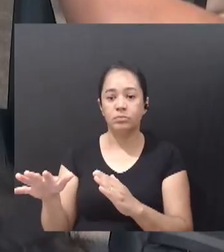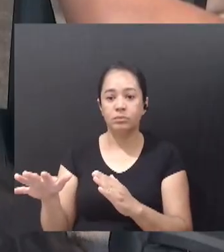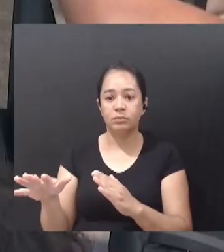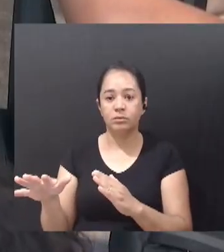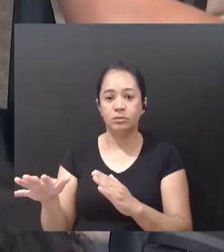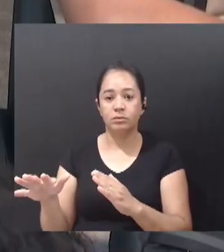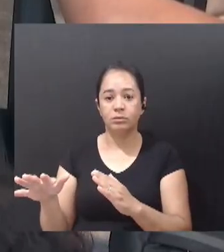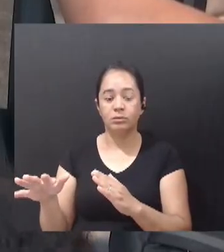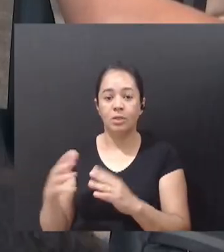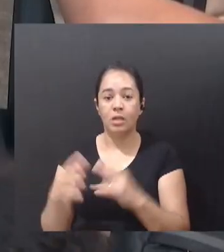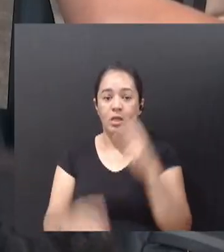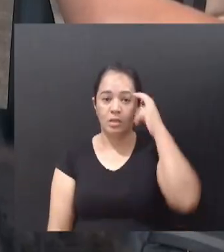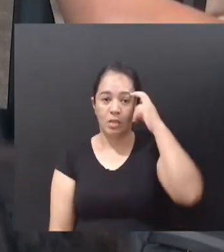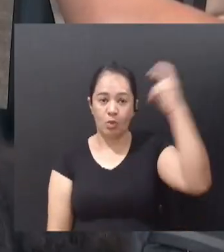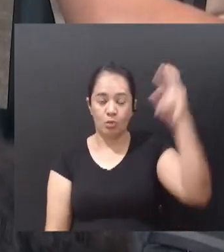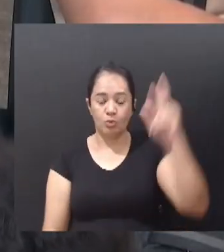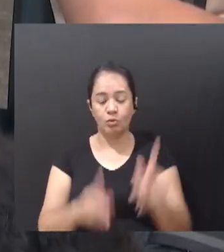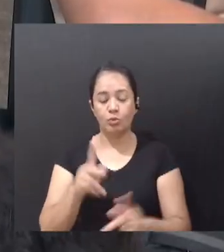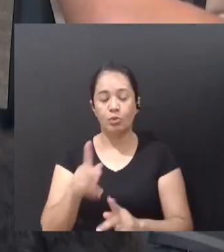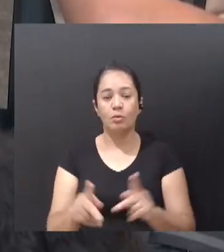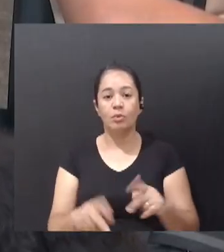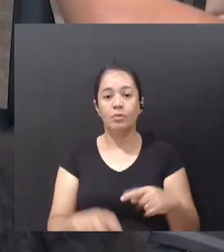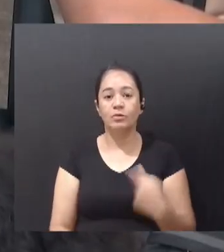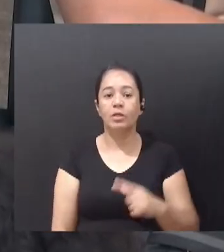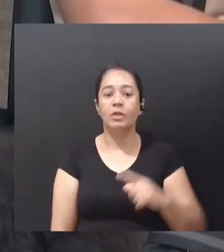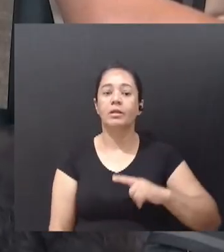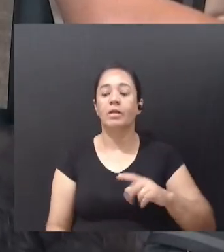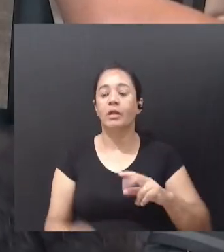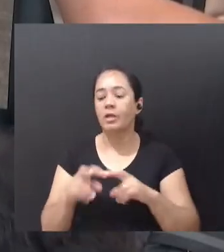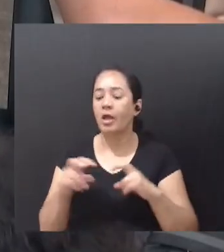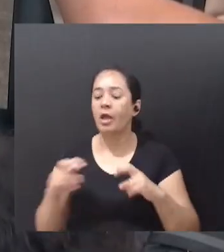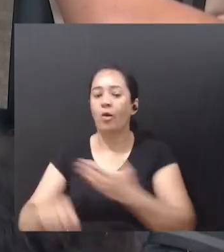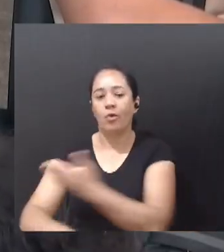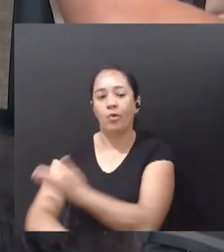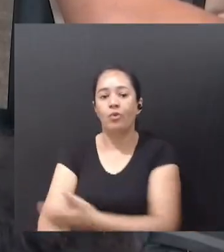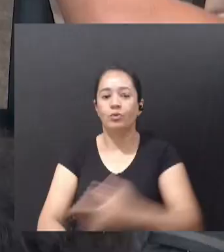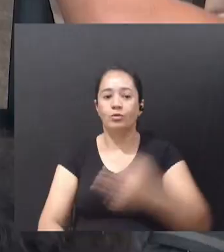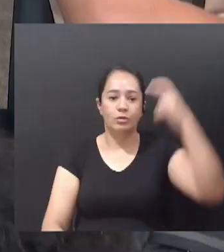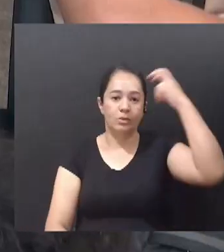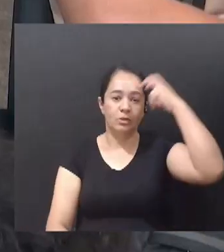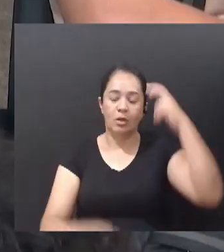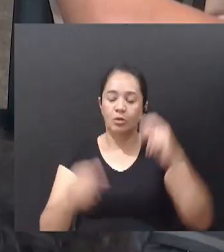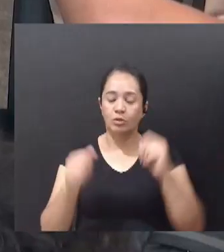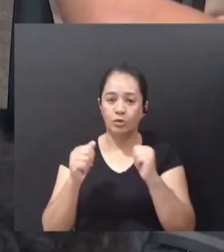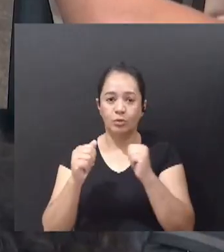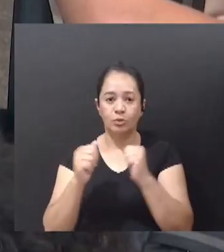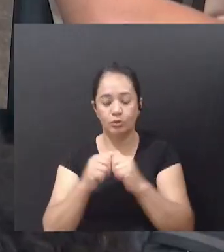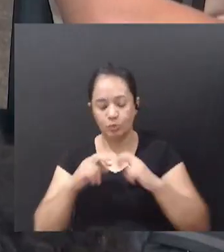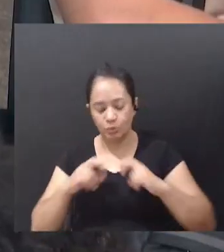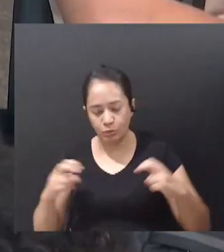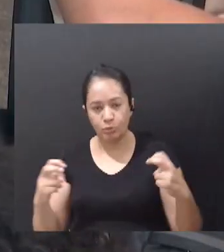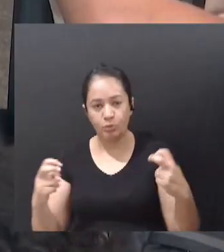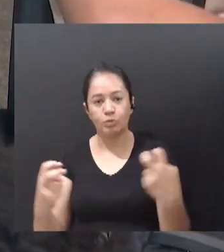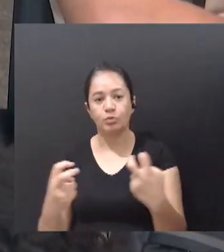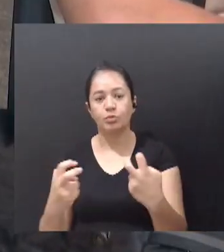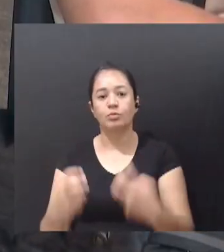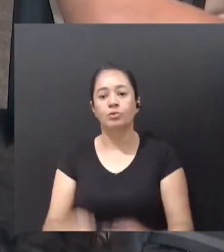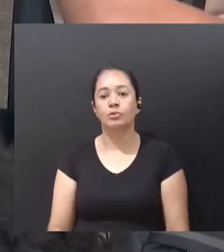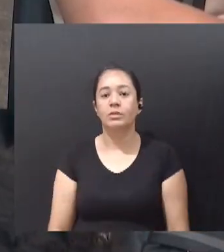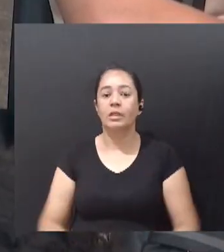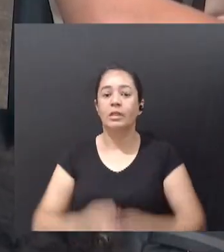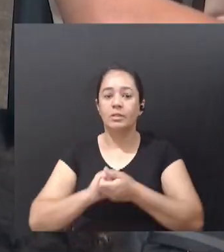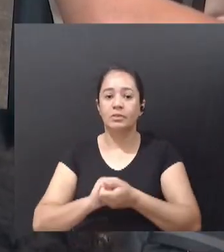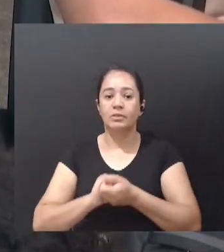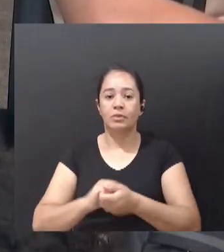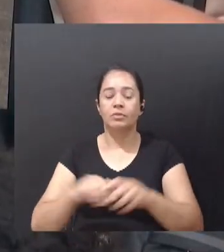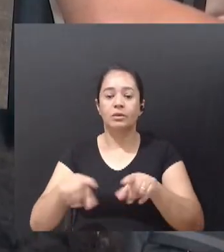cultura popular, temos a cultura da roda, né? De estarmos juntos e em roda. E saudar também que